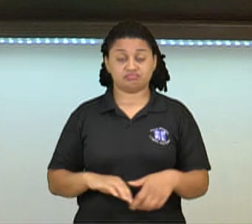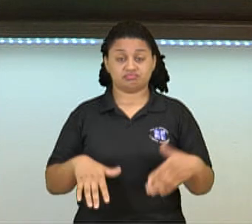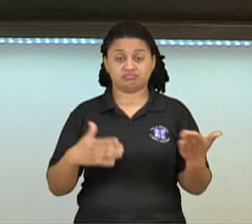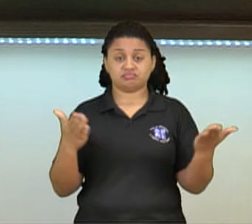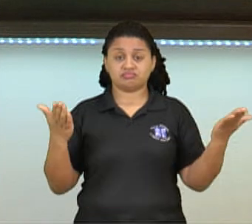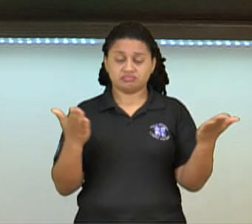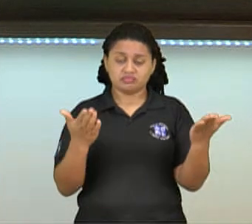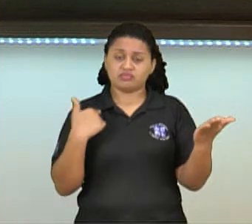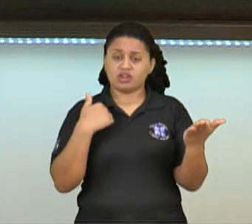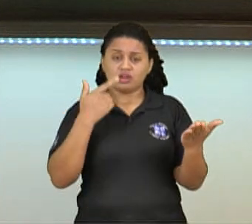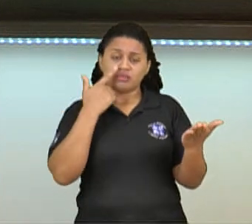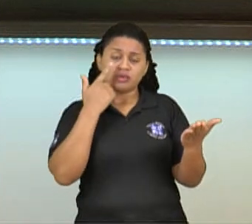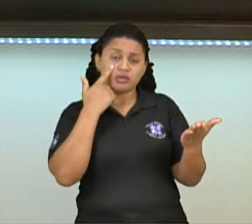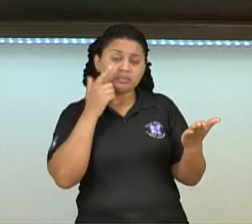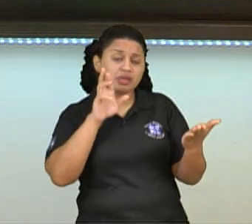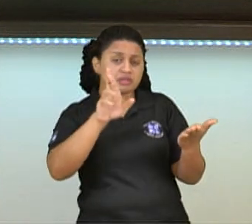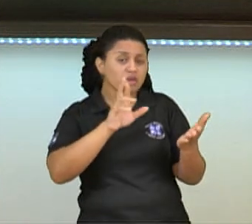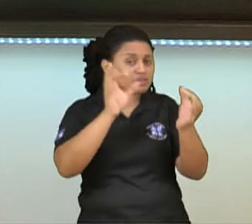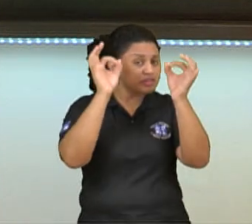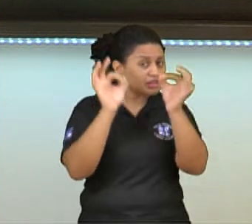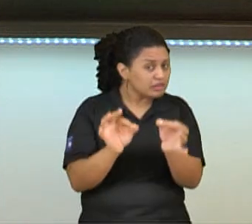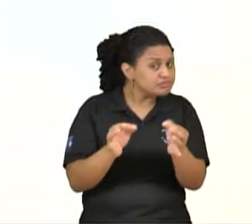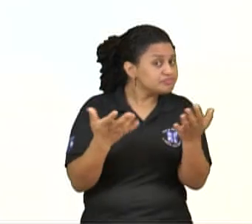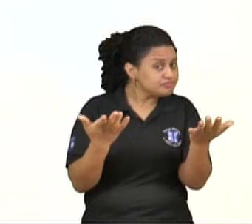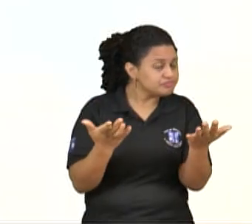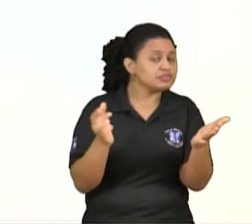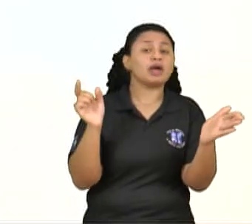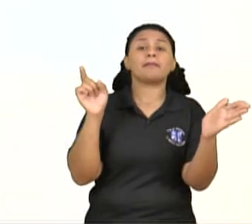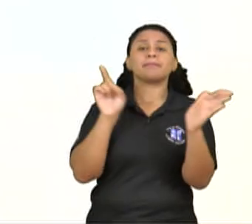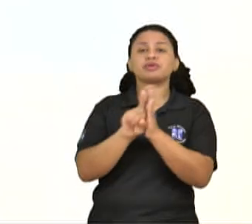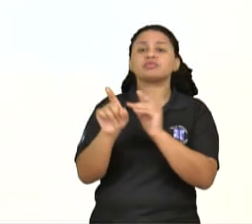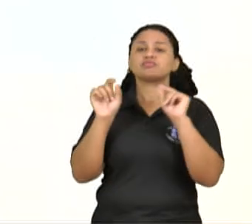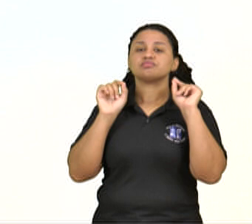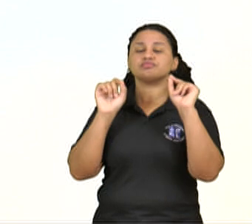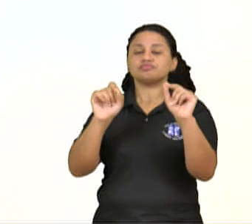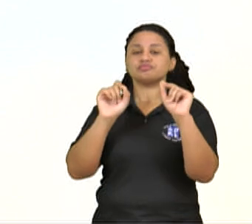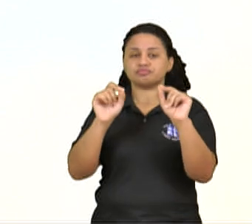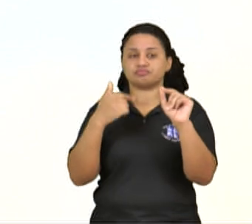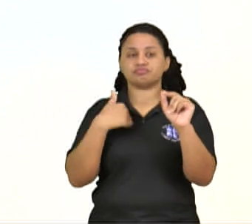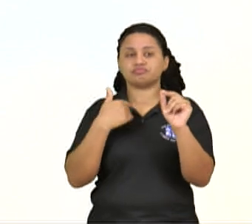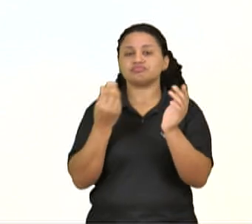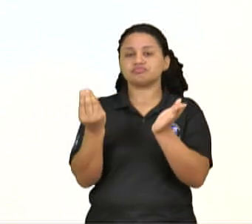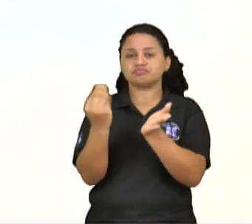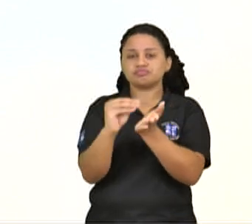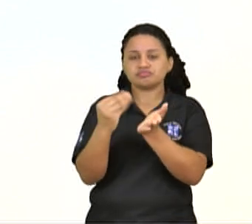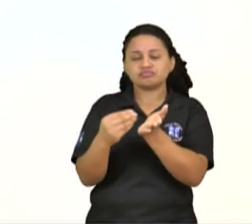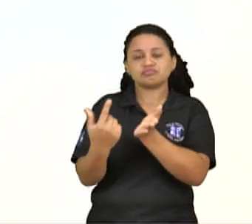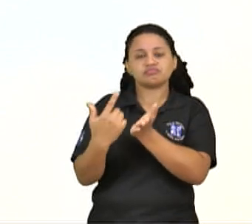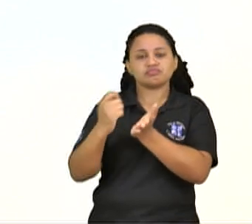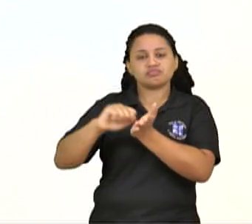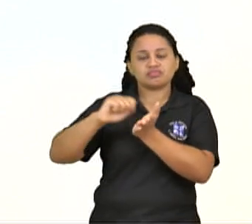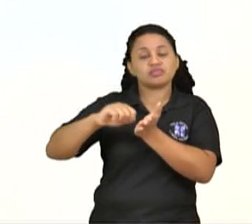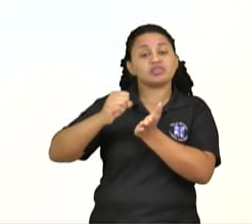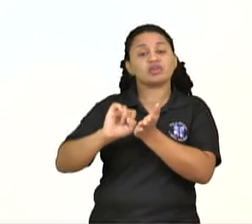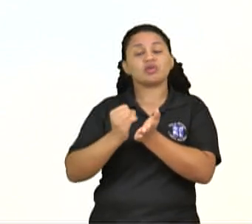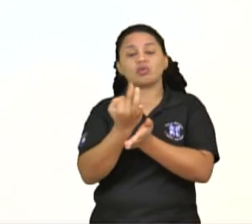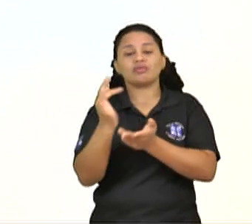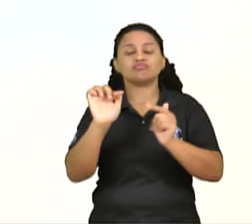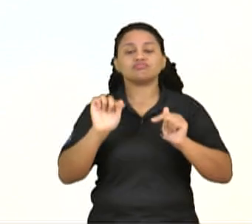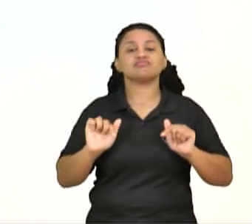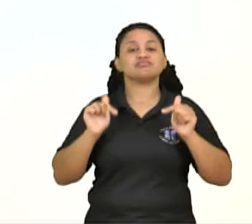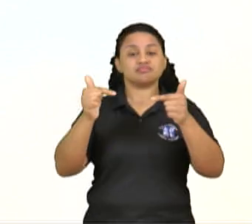Vamos ver qual é a resposta correta. A pergunta era a seguinte: exponha quais as ações desenvolvidas